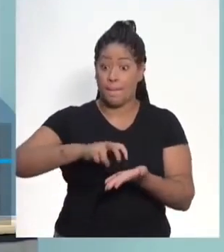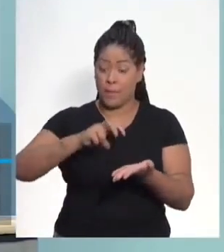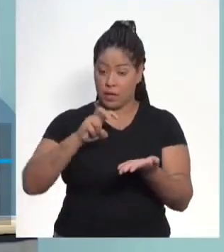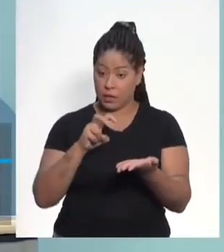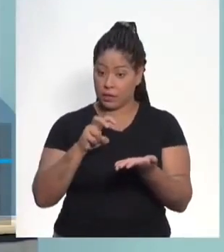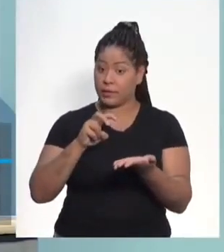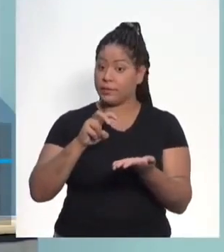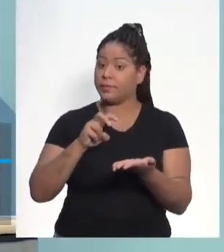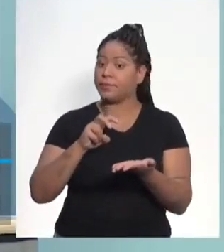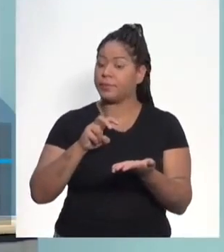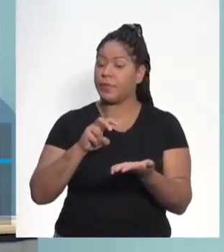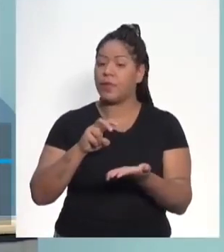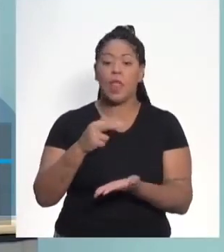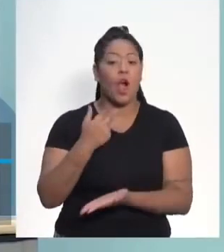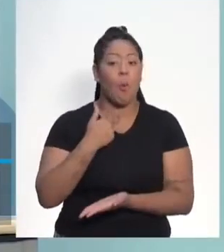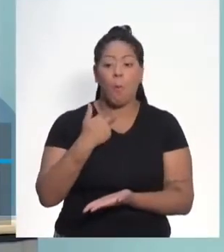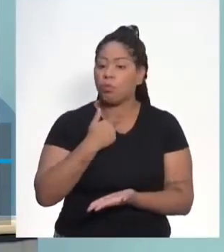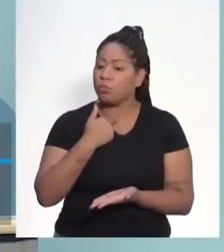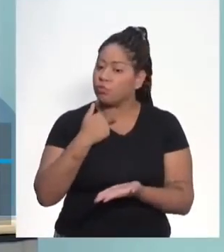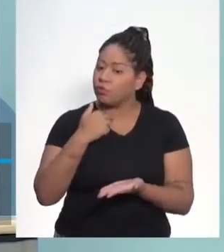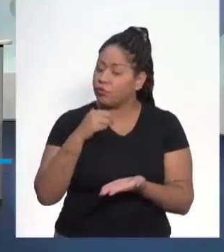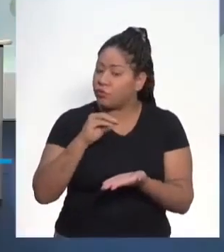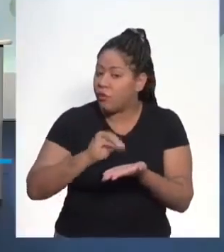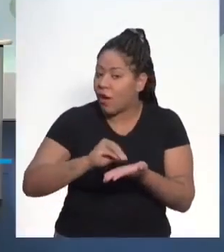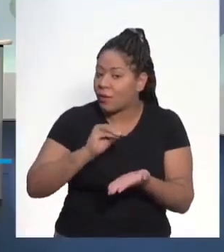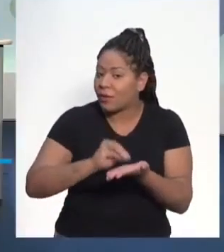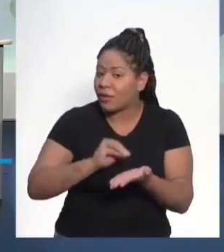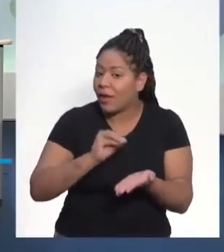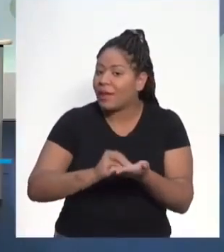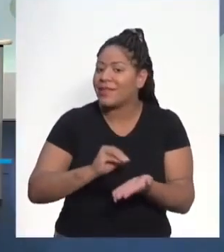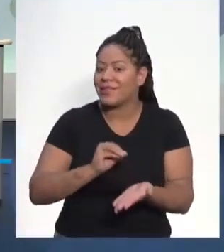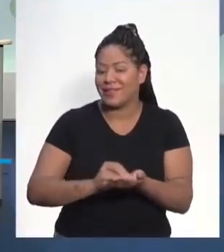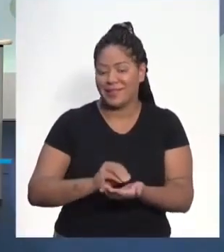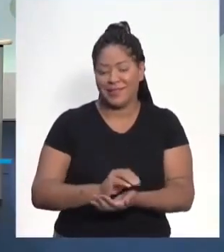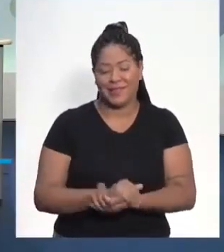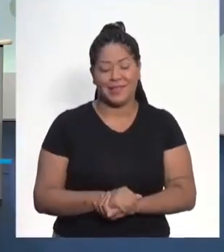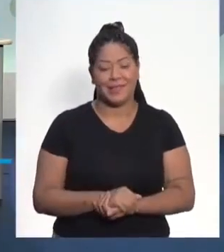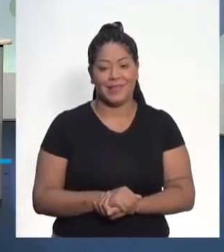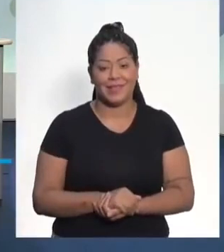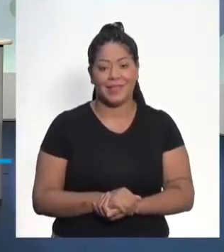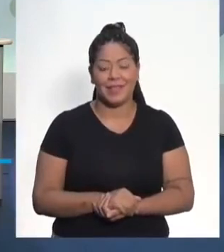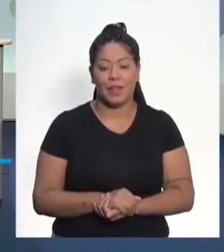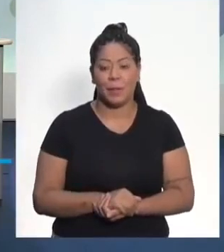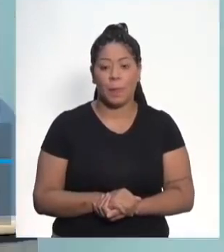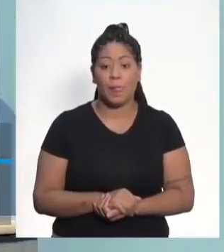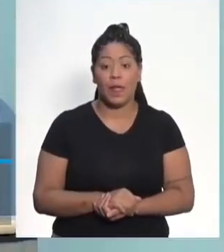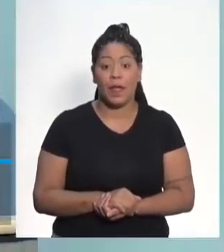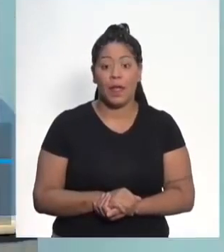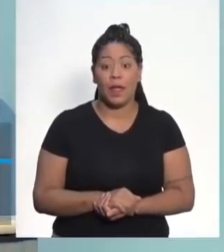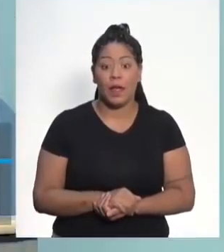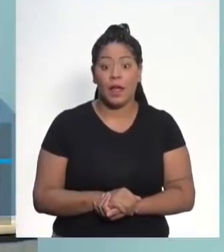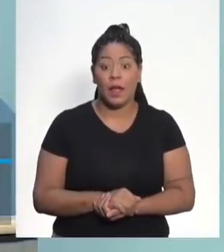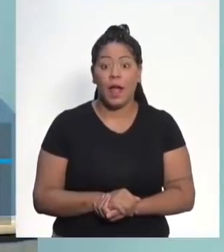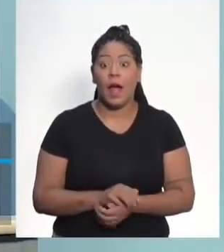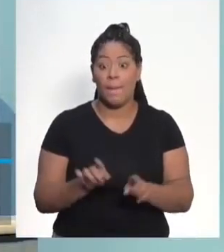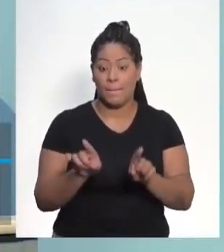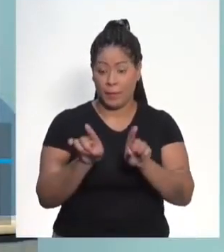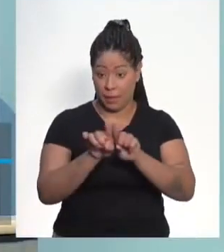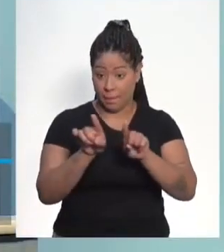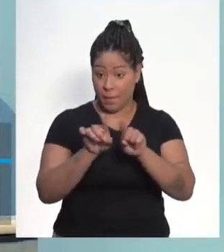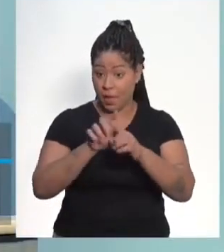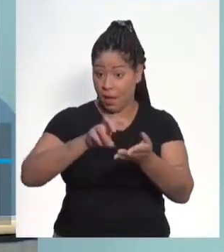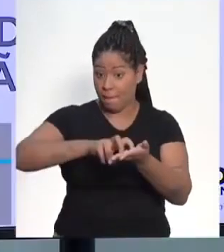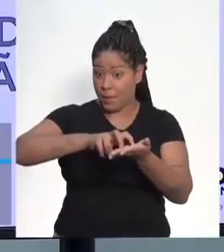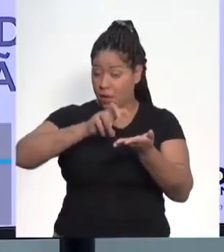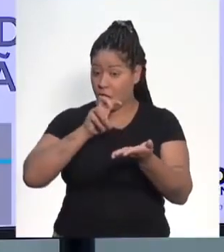sem falta. Agora, né, já conseguimos fazer todo o levantamento. E amanhã o resultado do Matemática em Casa. Não